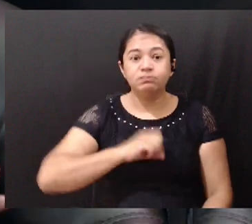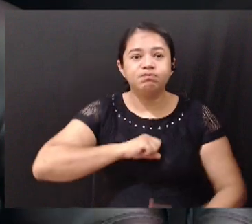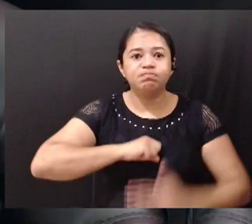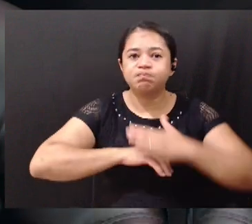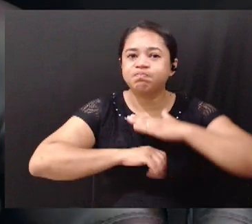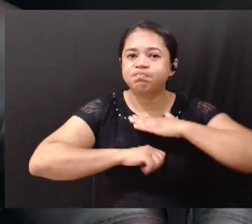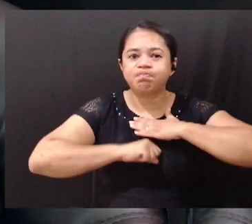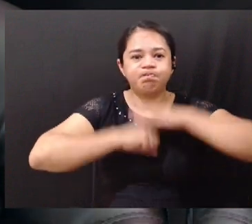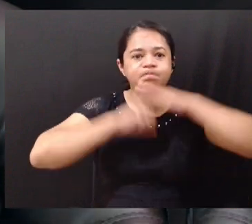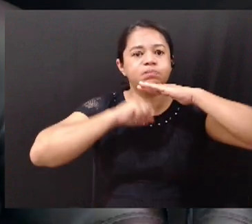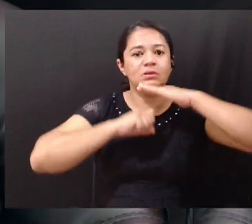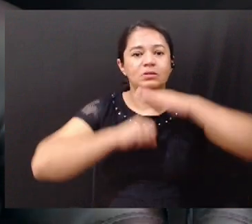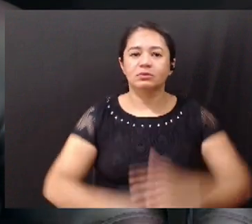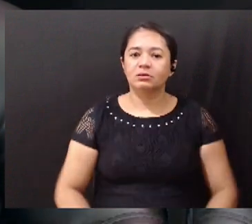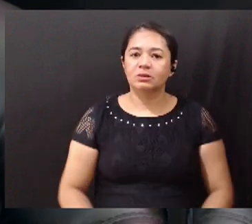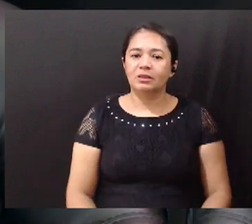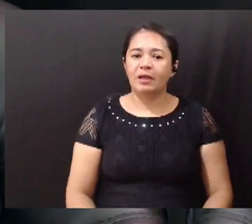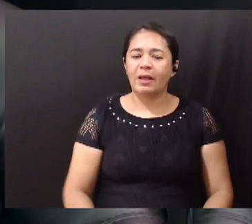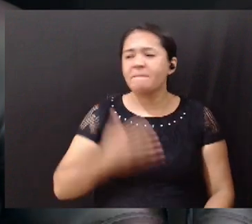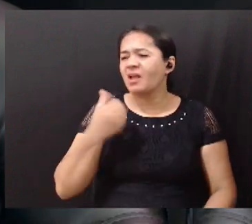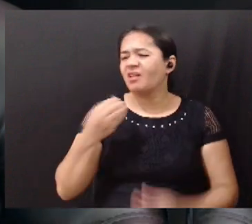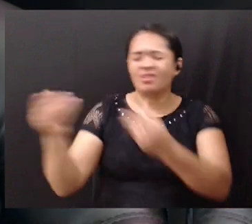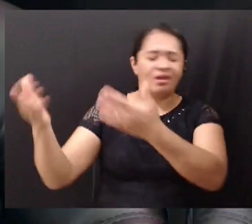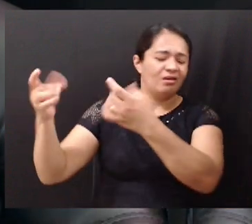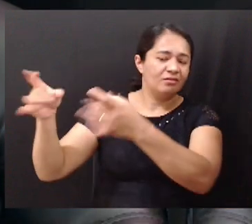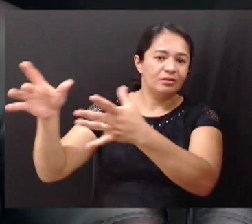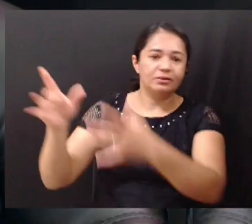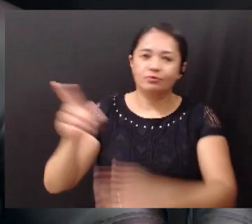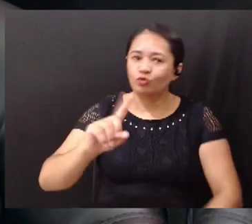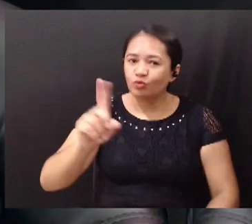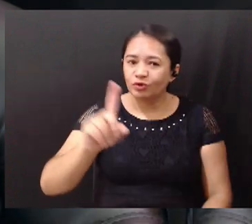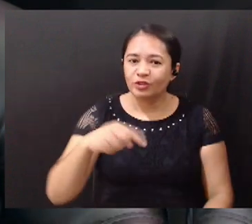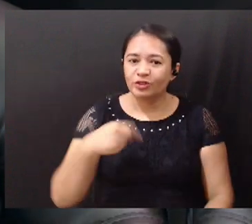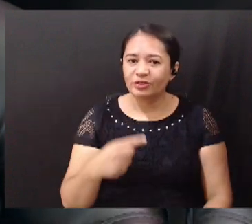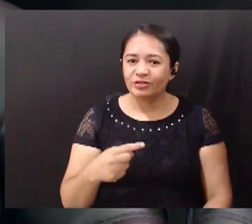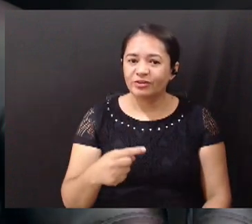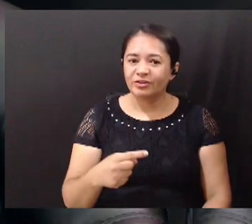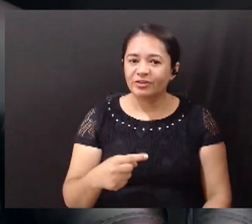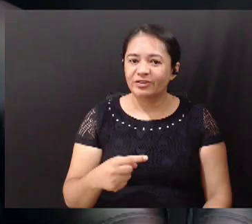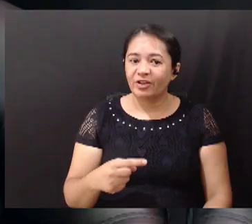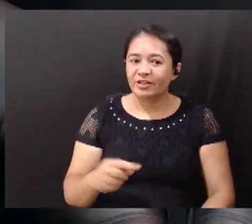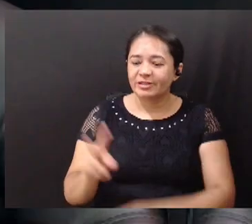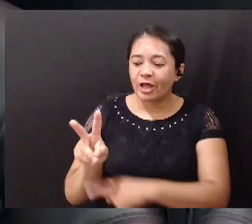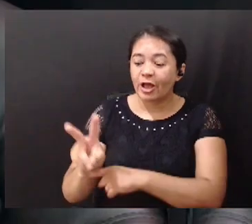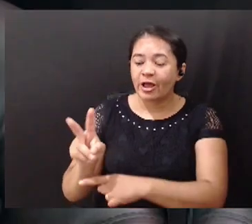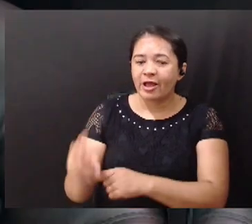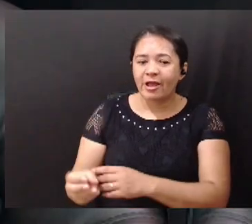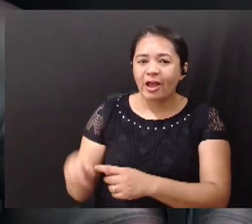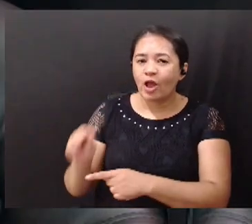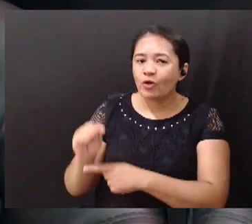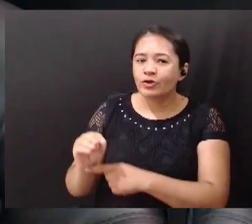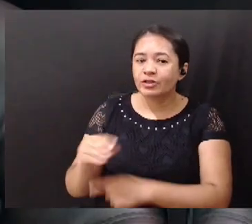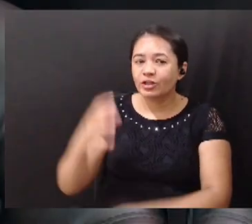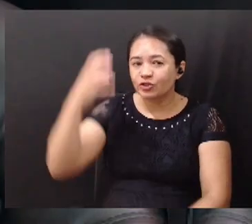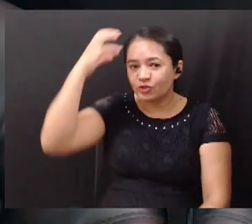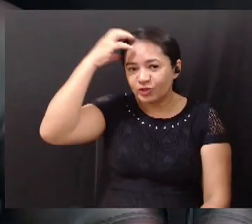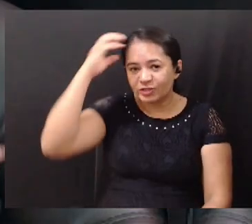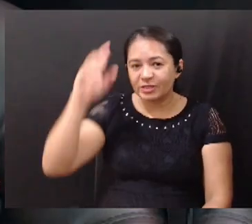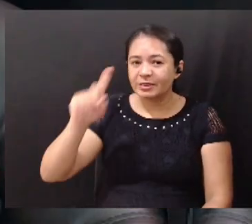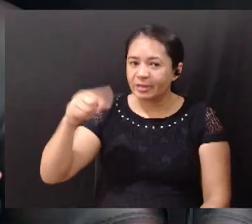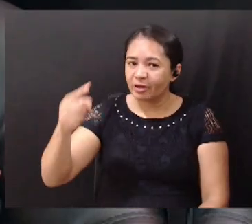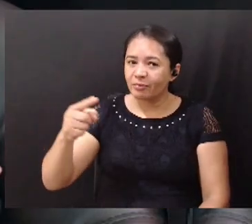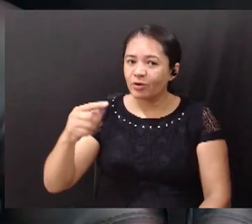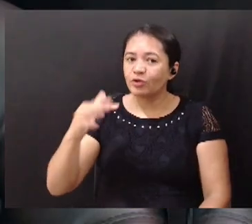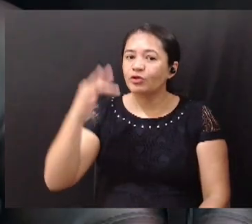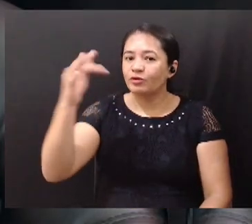essa briga, e tá tudo bem, só que a gente vai construir um reizinho da casa, e a gente vai ter que desconstruir esse reizinho da casa, também vai